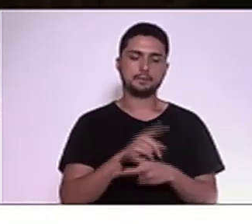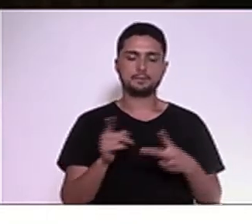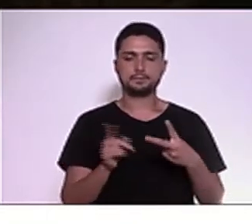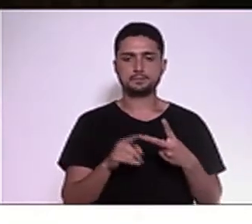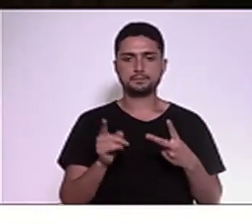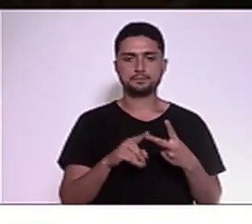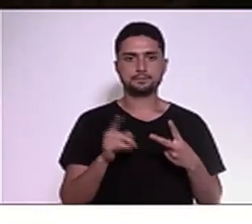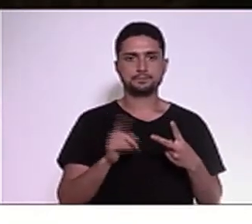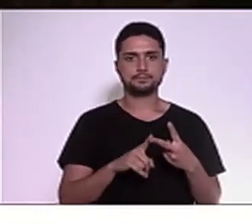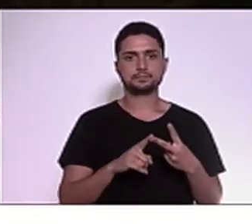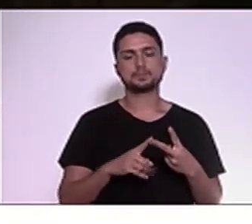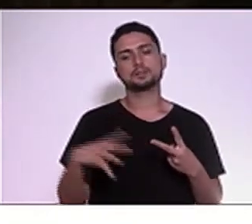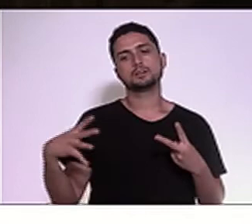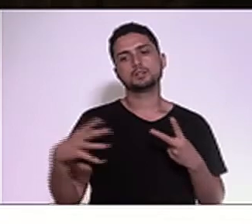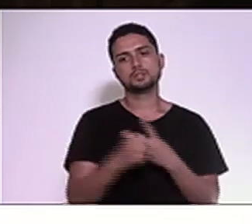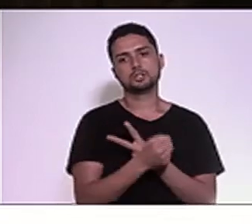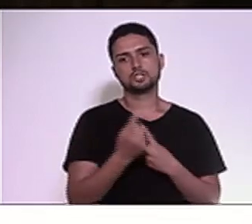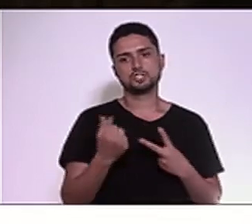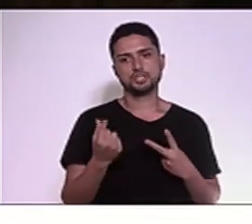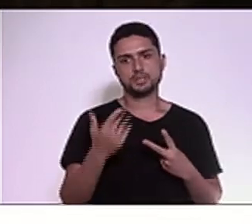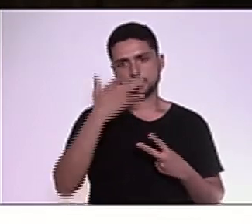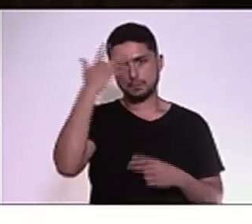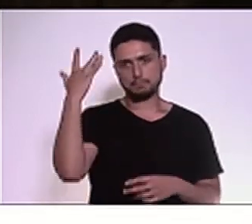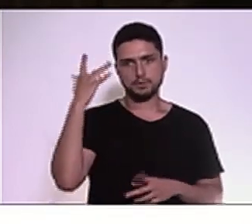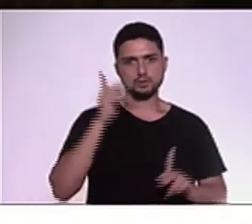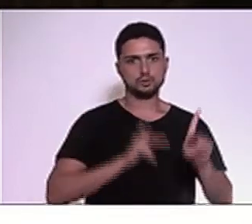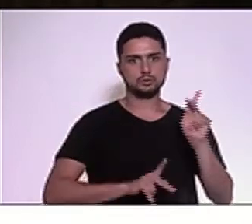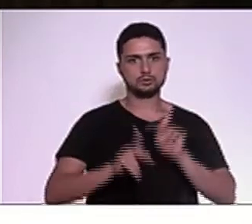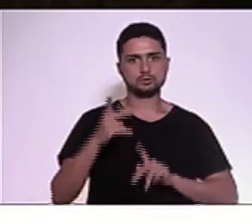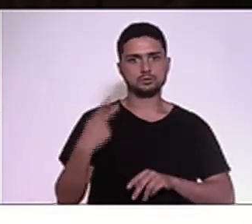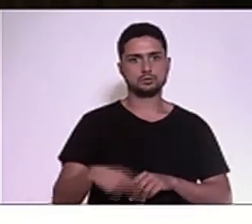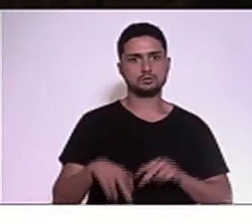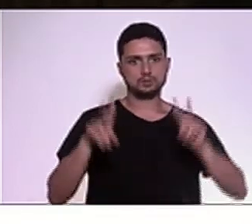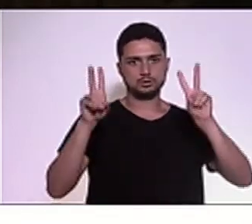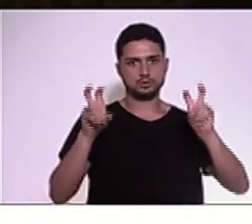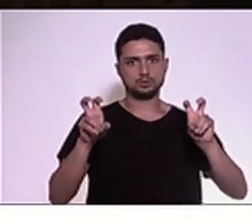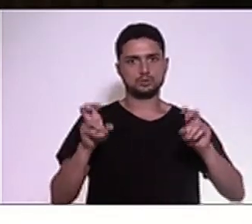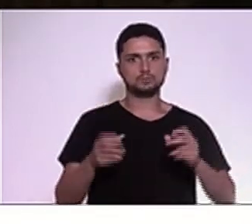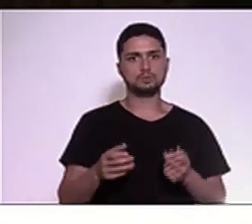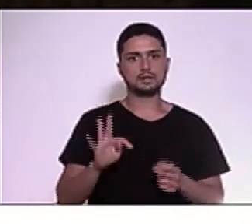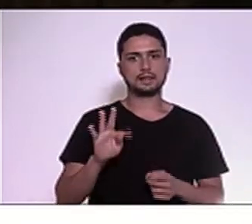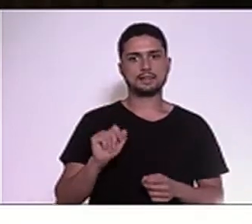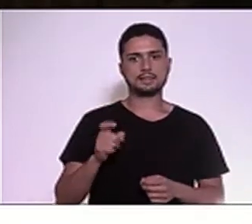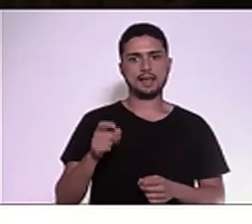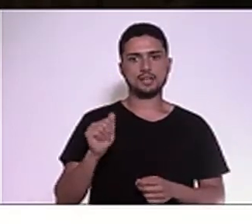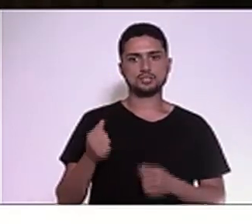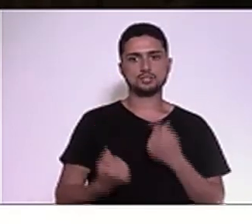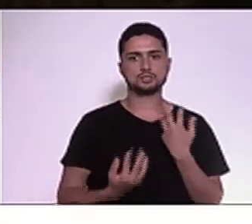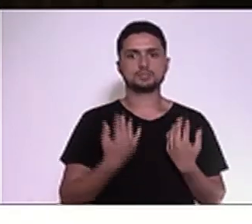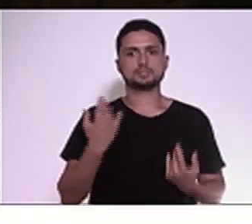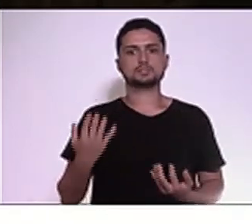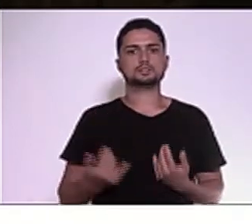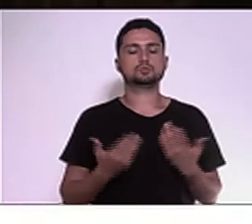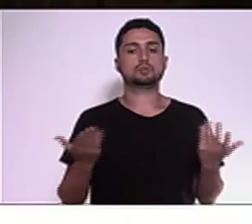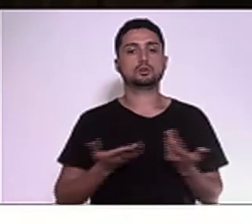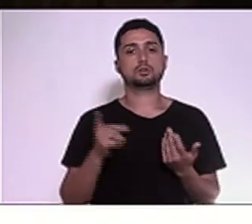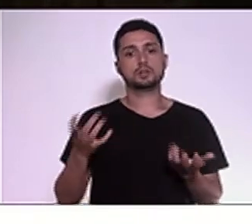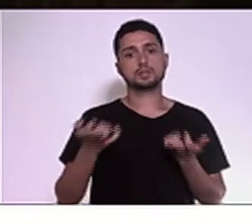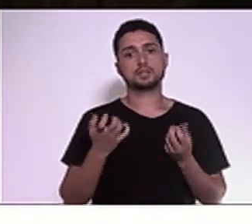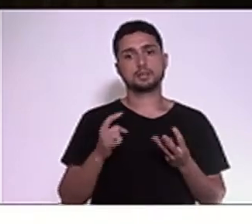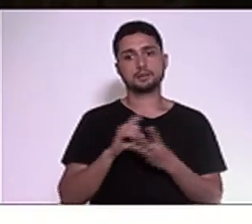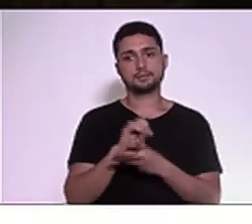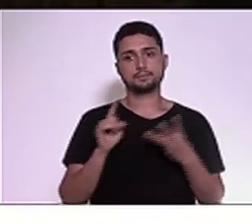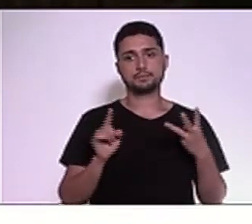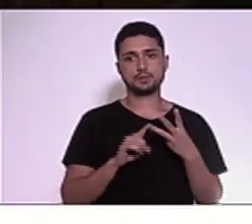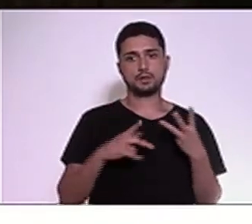no bolso de cidadãos e cidadãs fluminenses com relação à taxa de incêndio e agora coloca